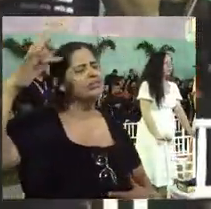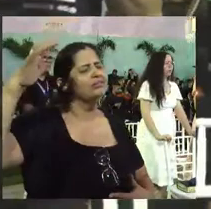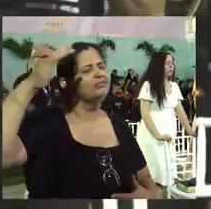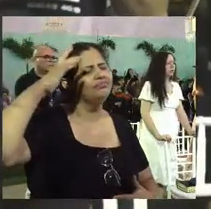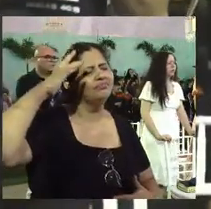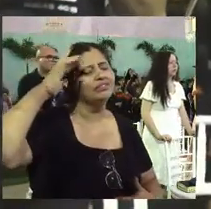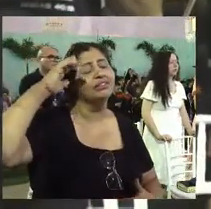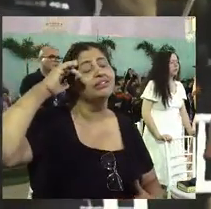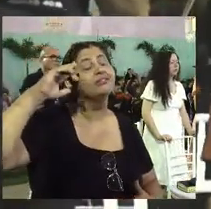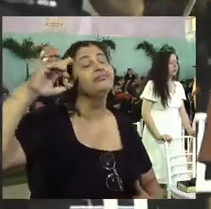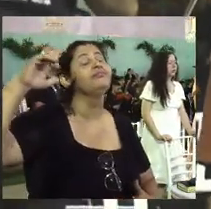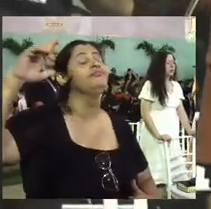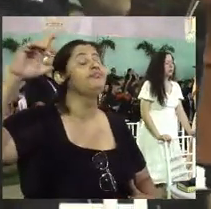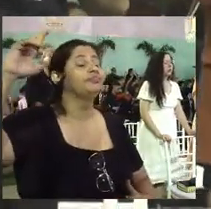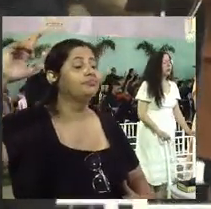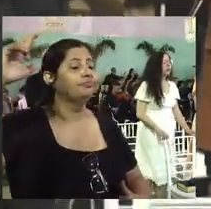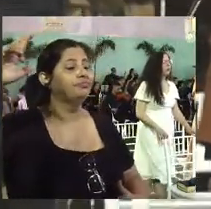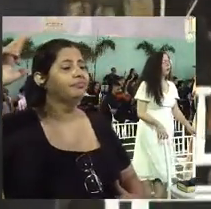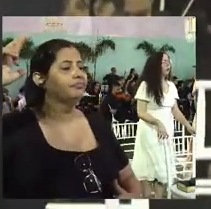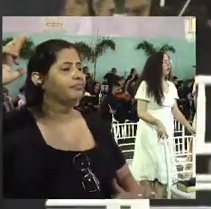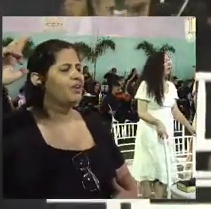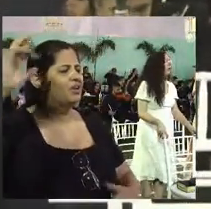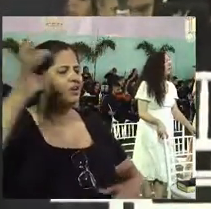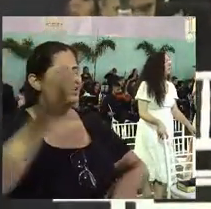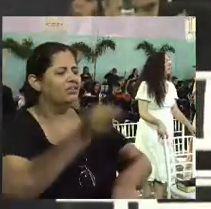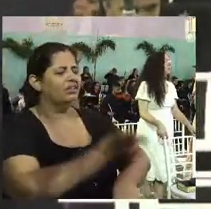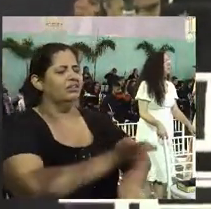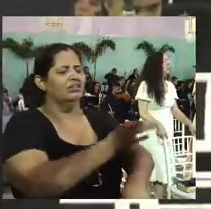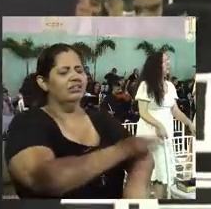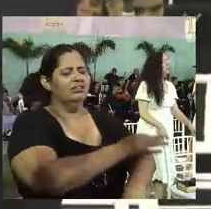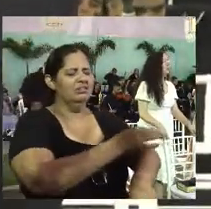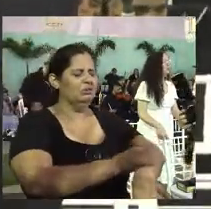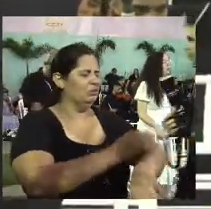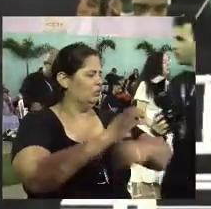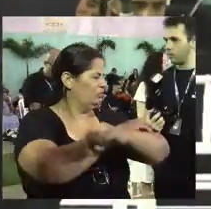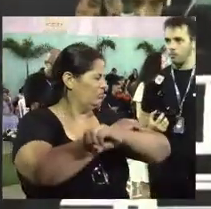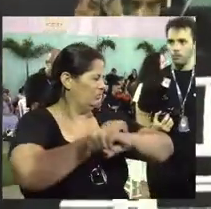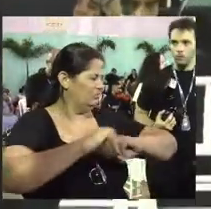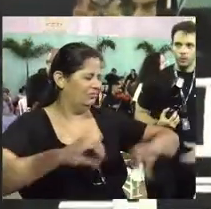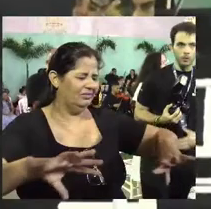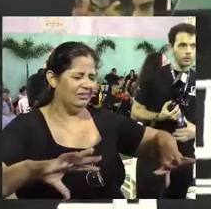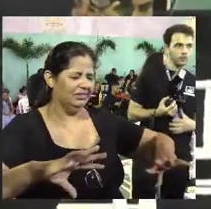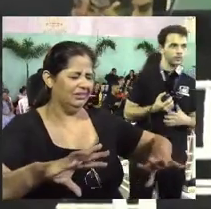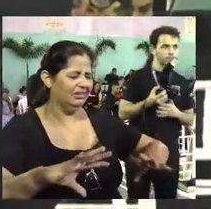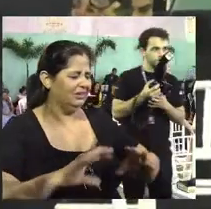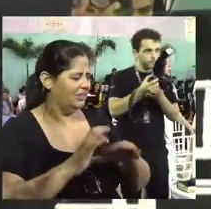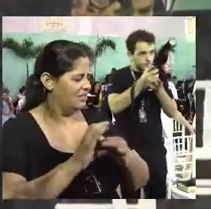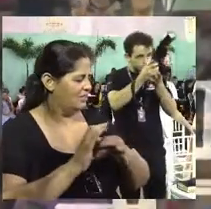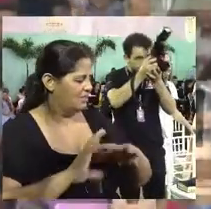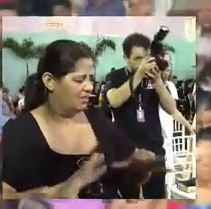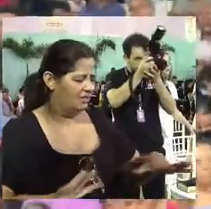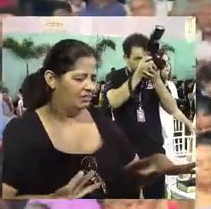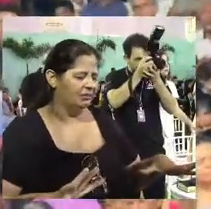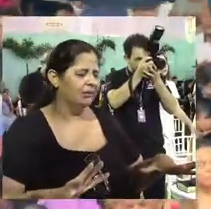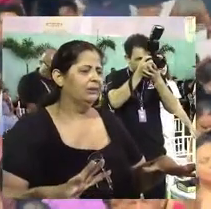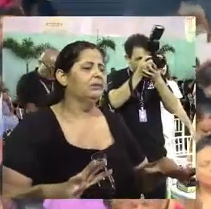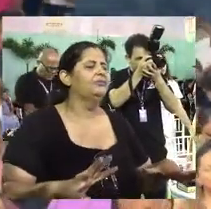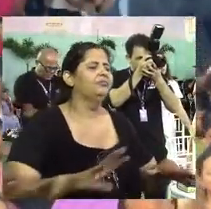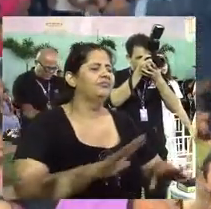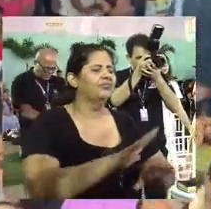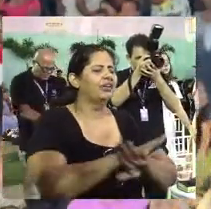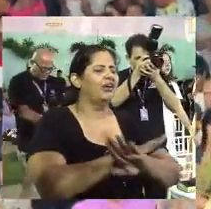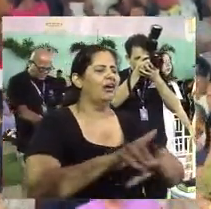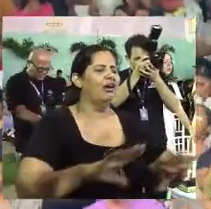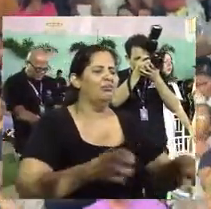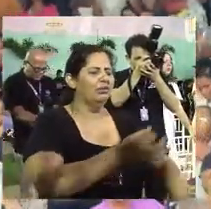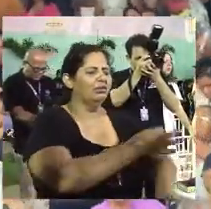senhor caroços começa a desaparecer caroços agora vão